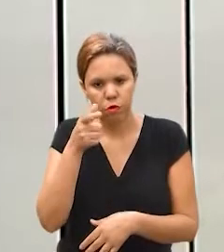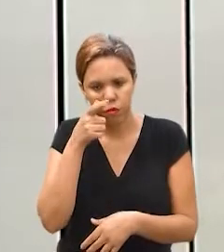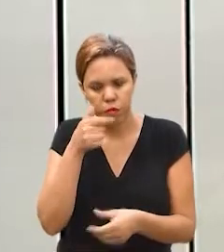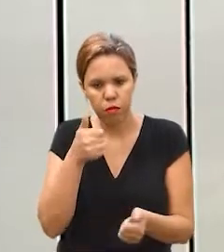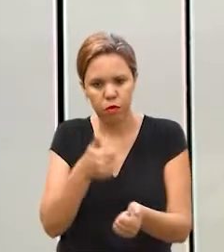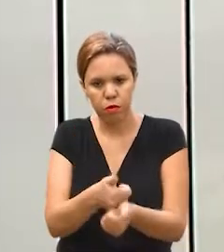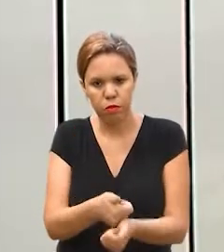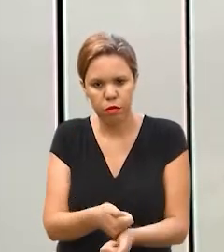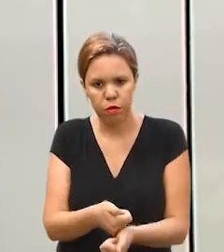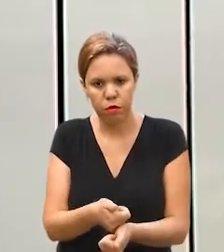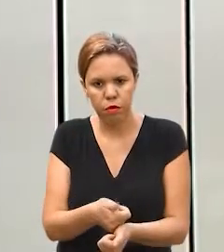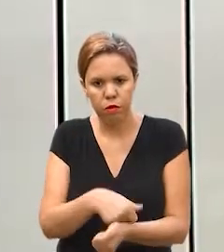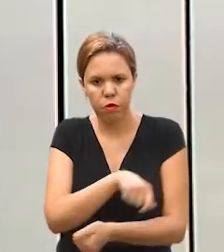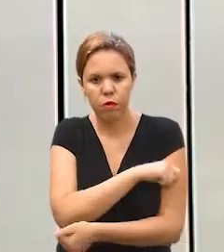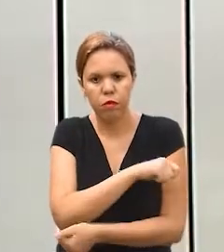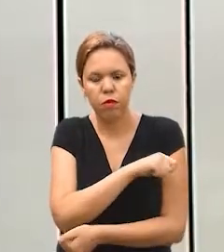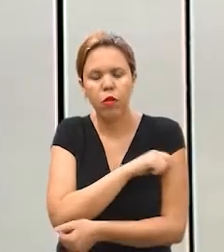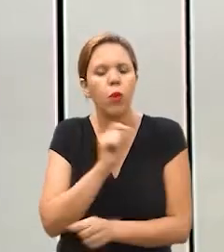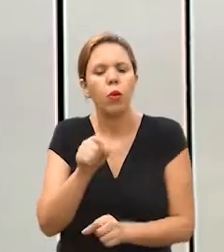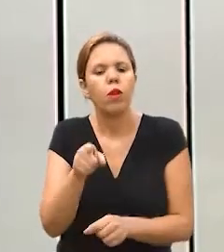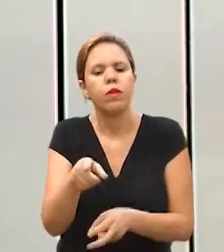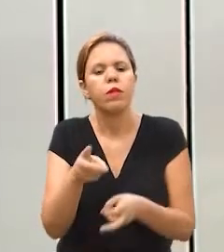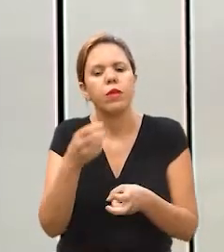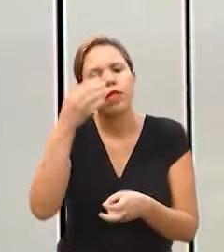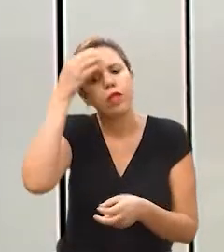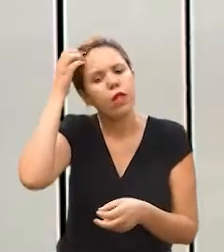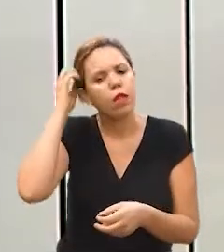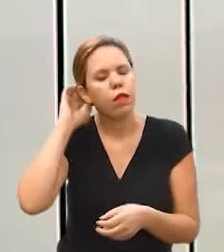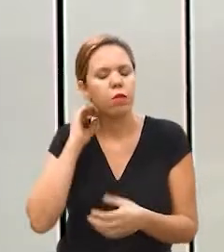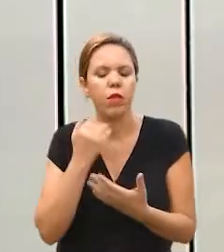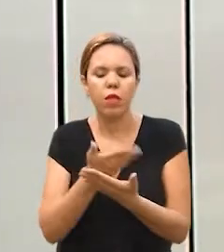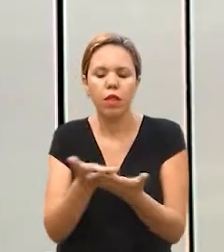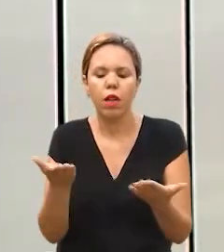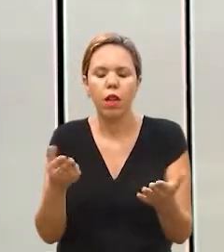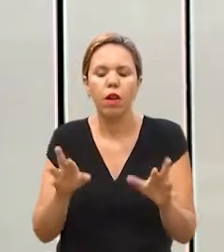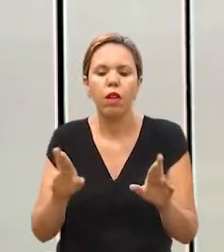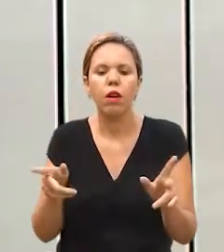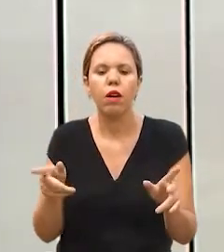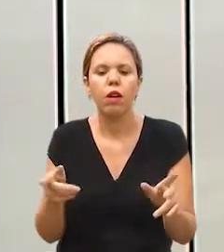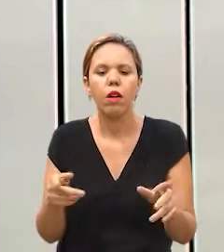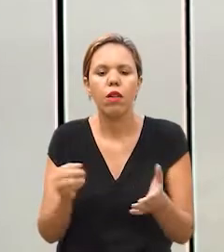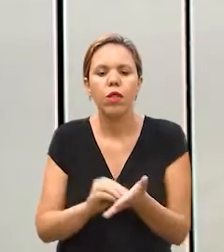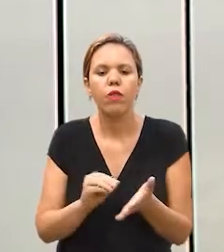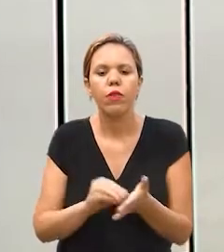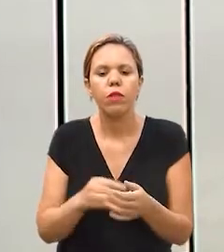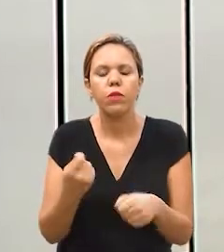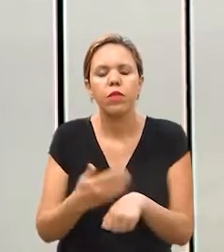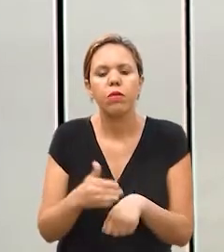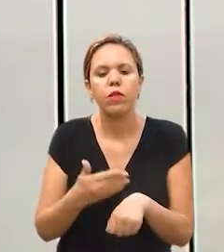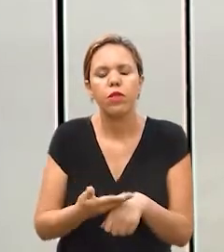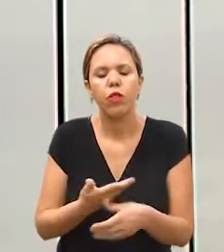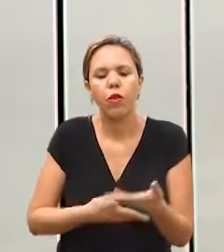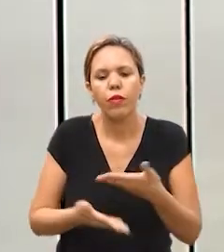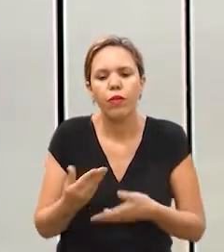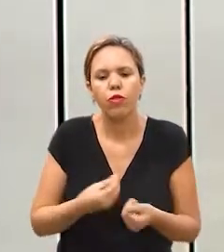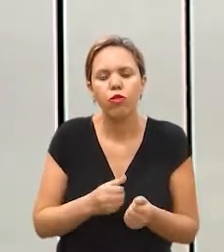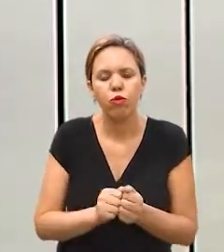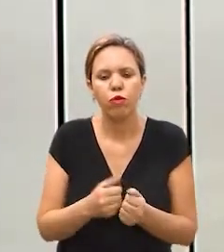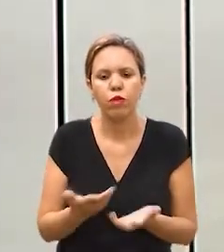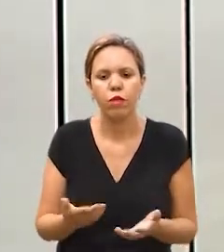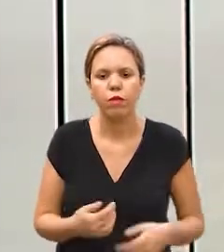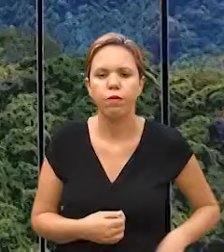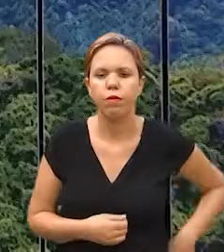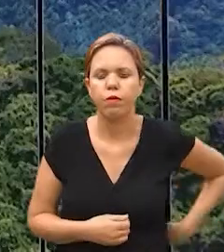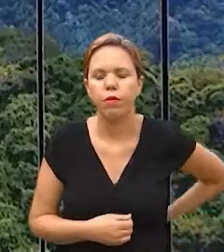está ali de perto com esses estudantes, o que você percebe neles? Qual que é o diferencial ali na prática, você que convive tanto com